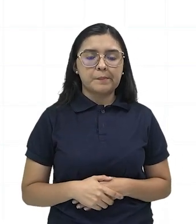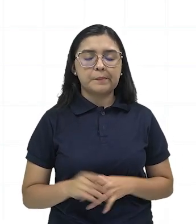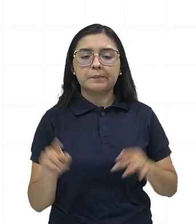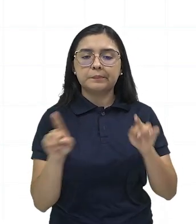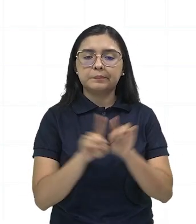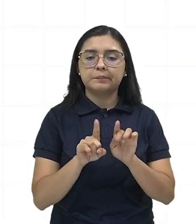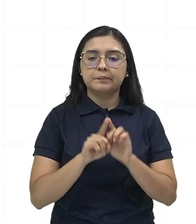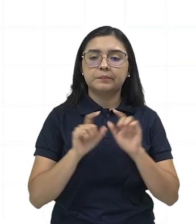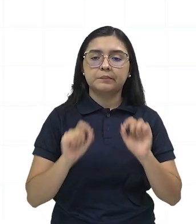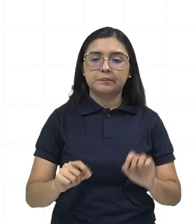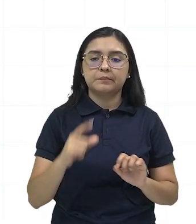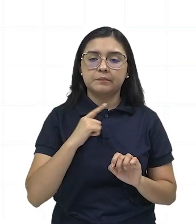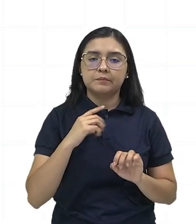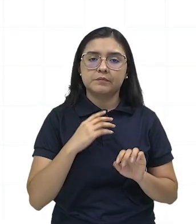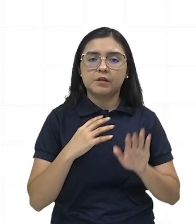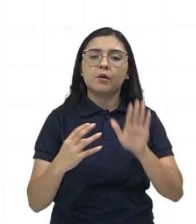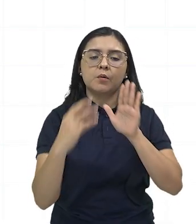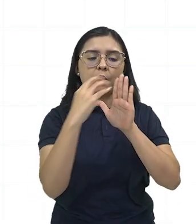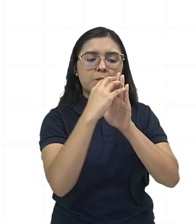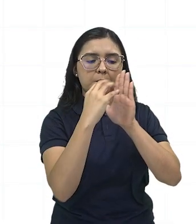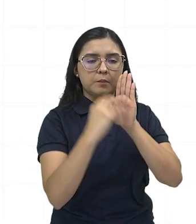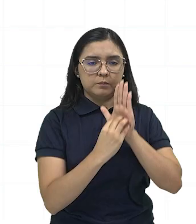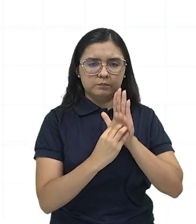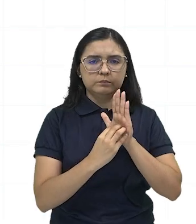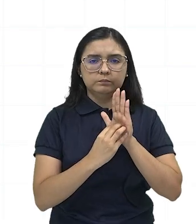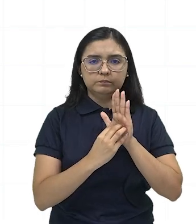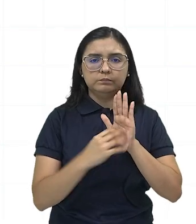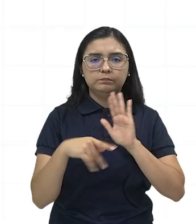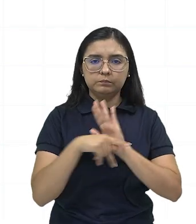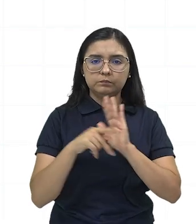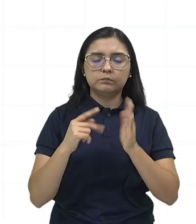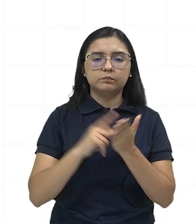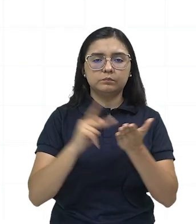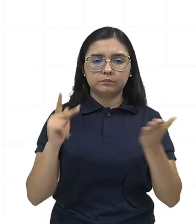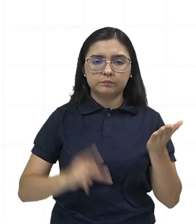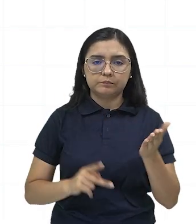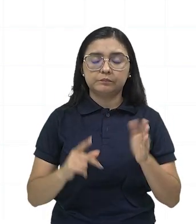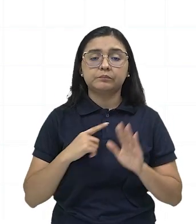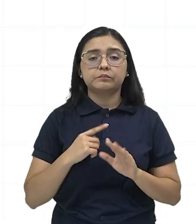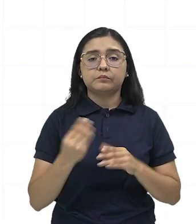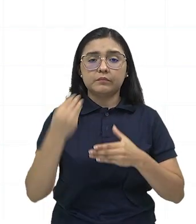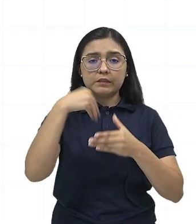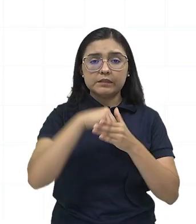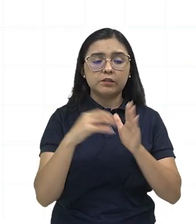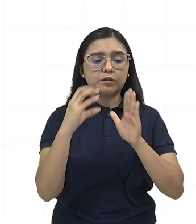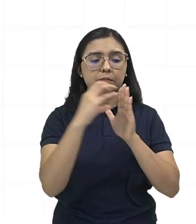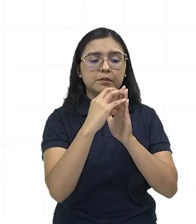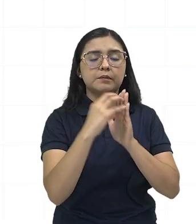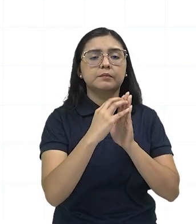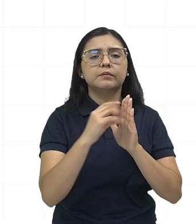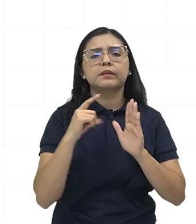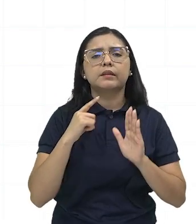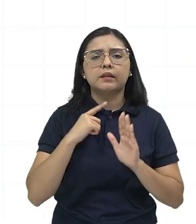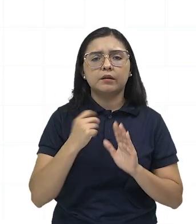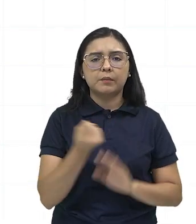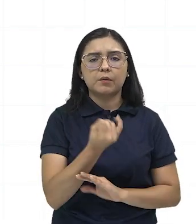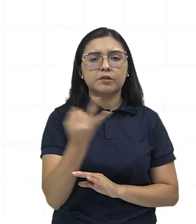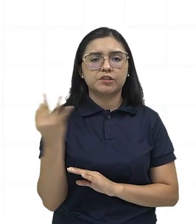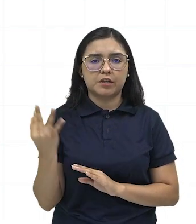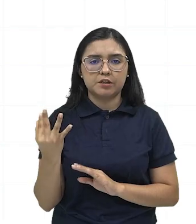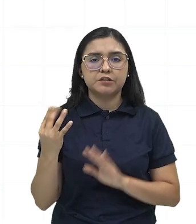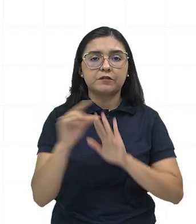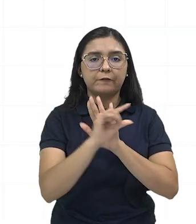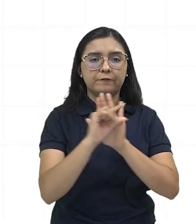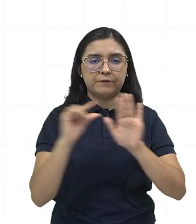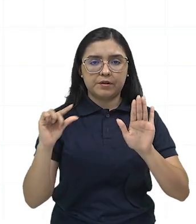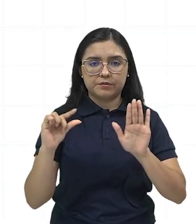também posso dizer que são os blocos do meu poema. Dentro de uma estrofe, dentro de cada bloco, eu vou ter uma determinada